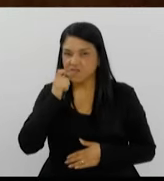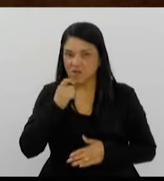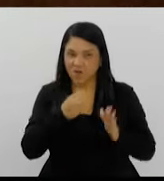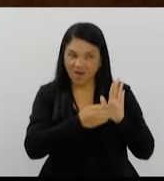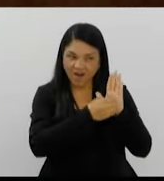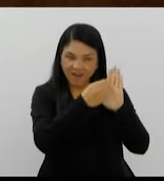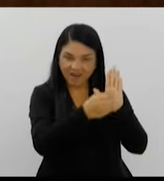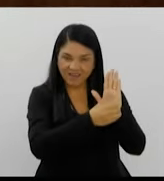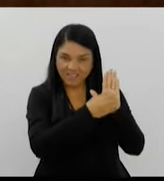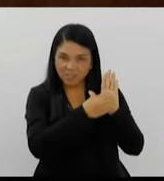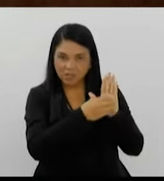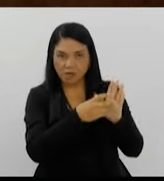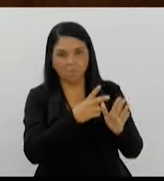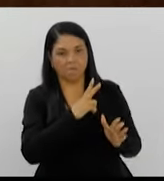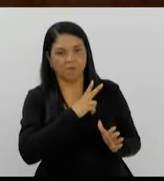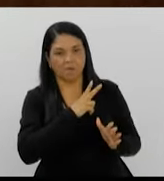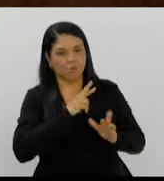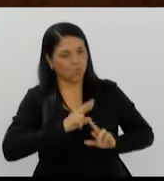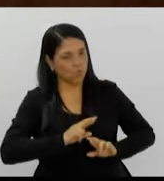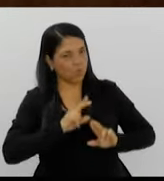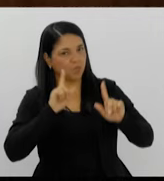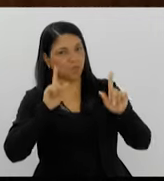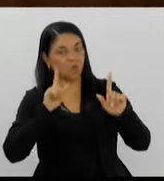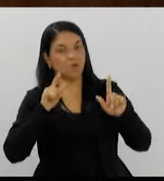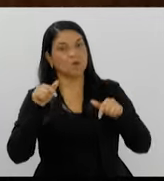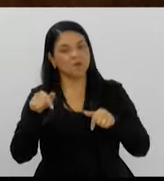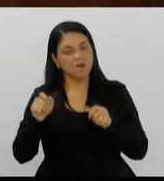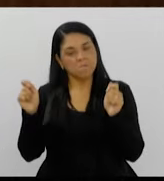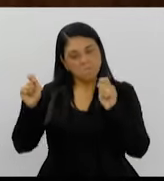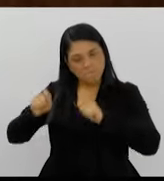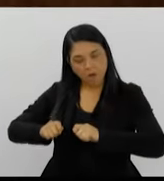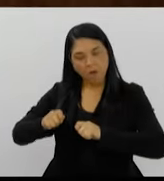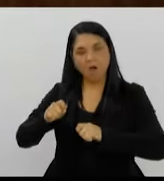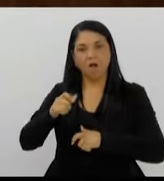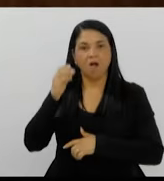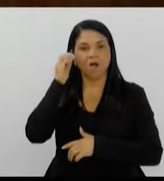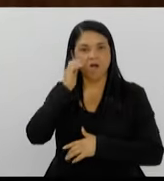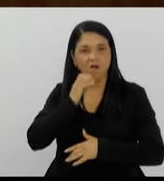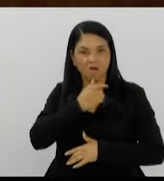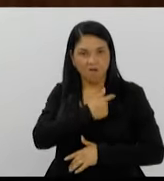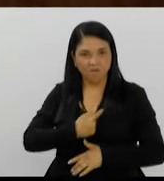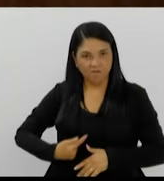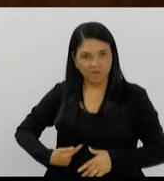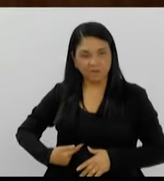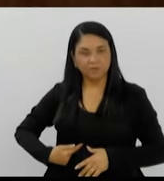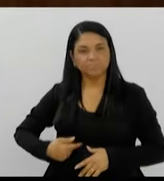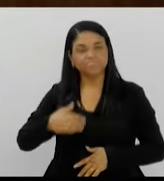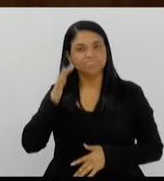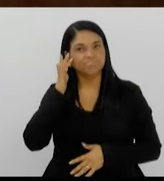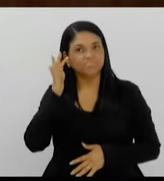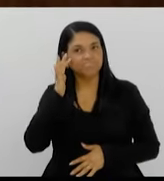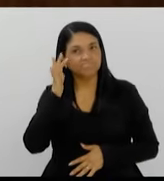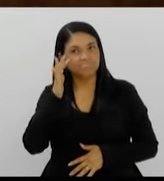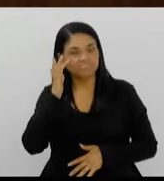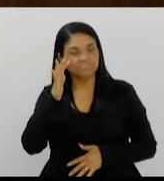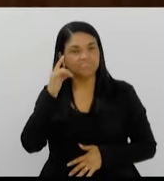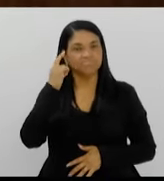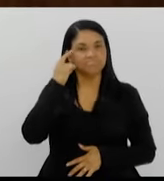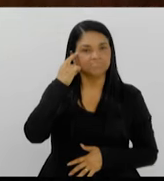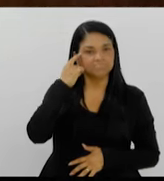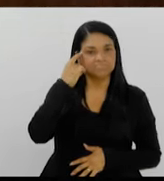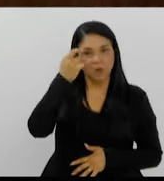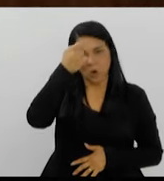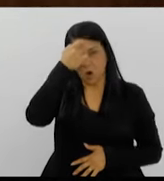campo pessoal que ele possa ruminar que ele possa discernir e fazendo isto fazendo este